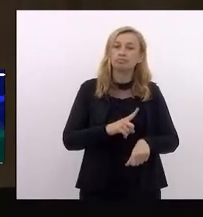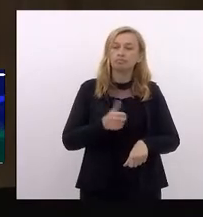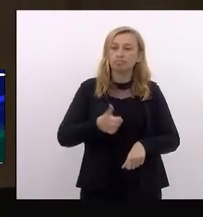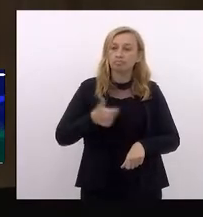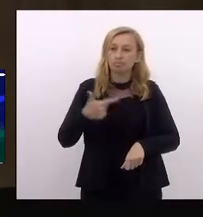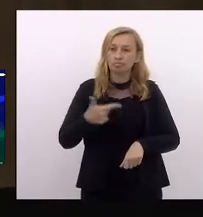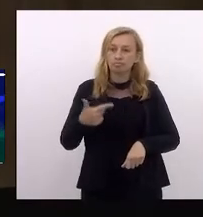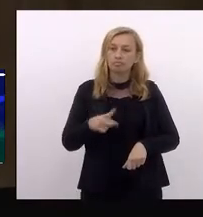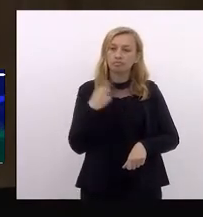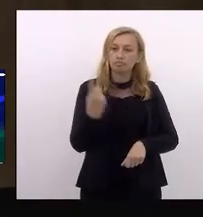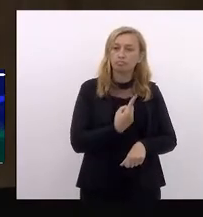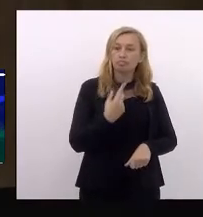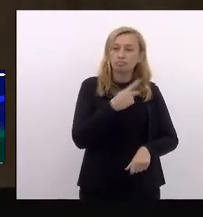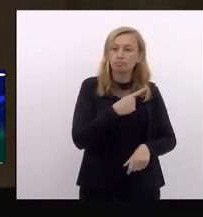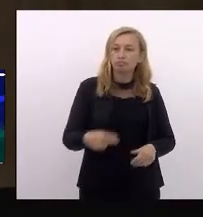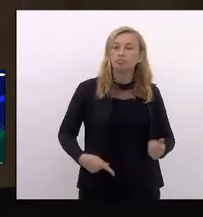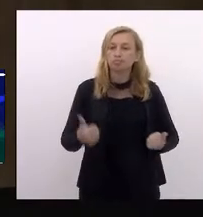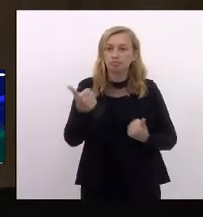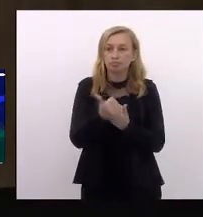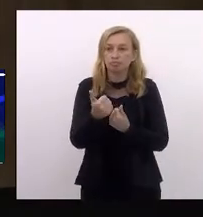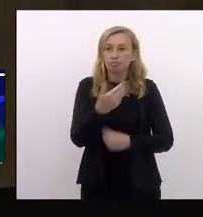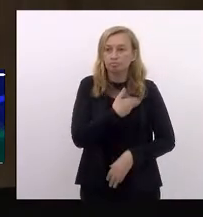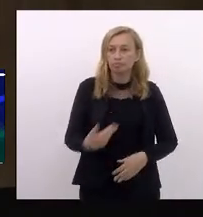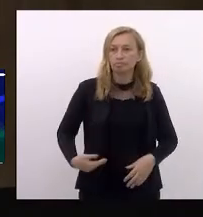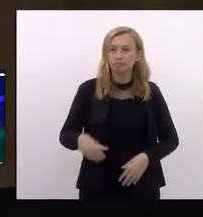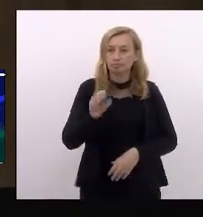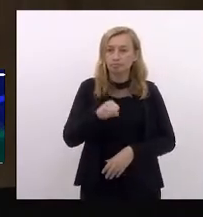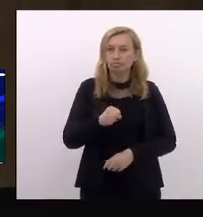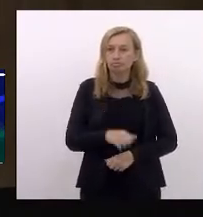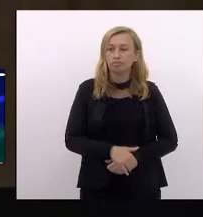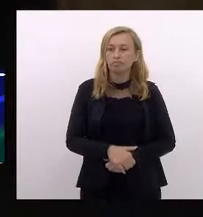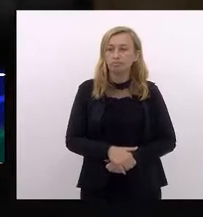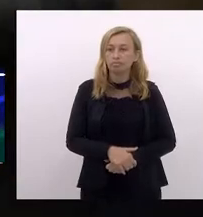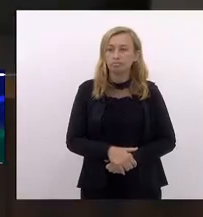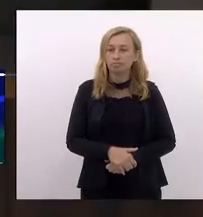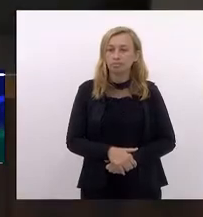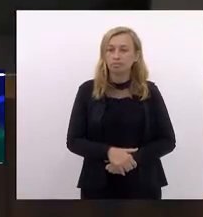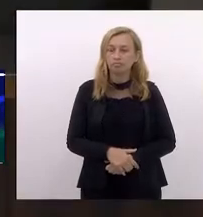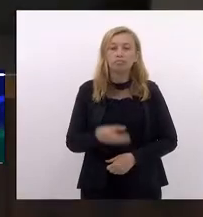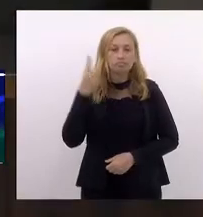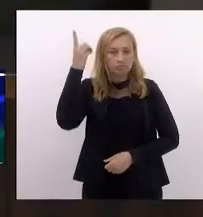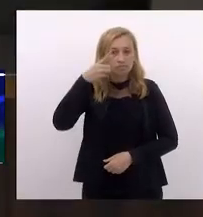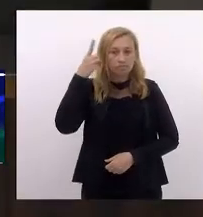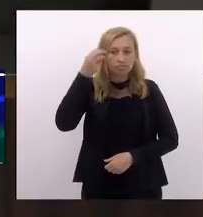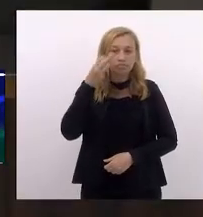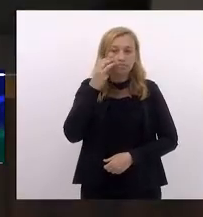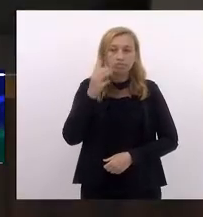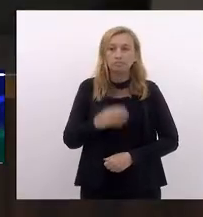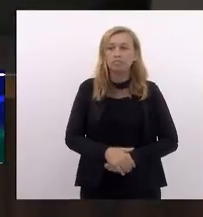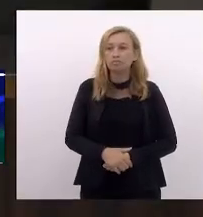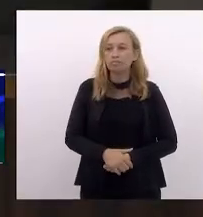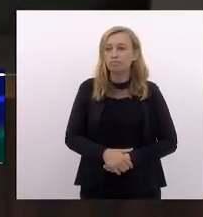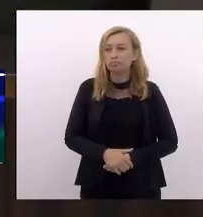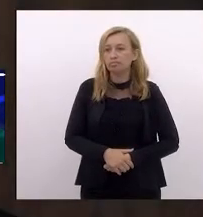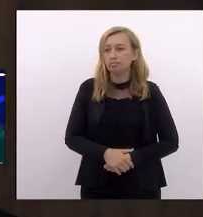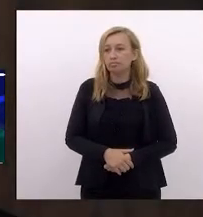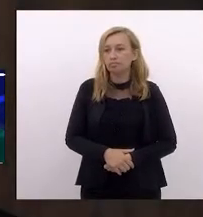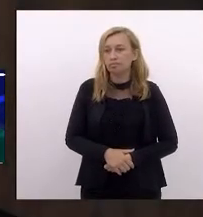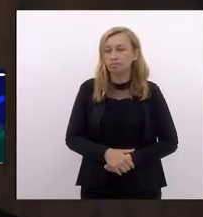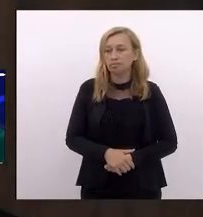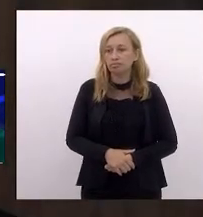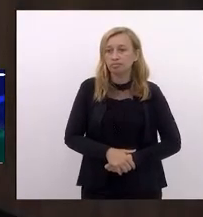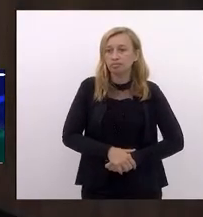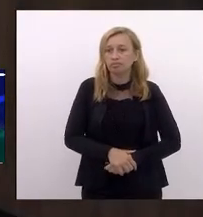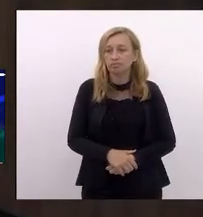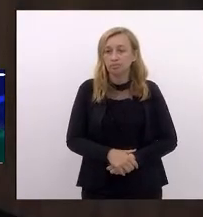nós estamos apoiando nosso Governador sim muito obrigado estado waldeck Carneiro por favor senhor presidente